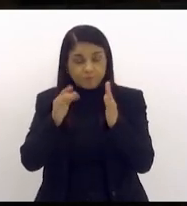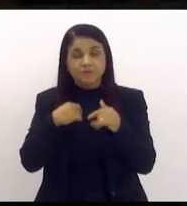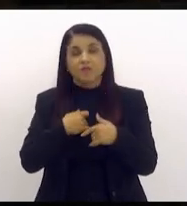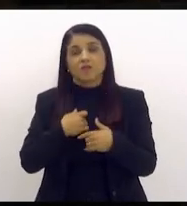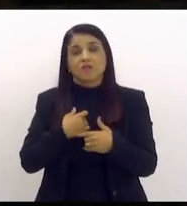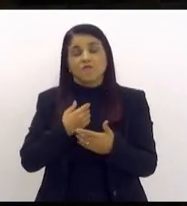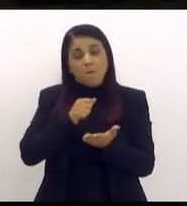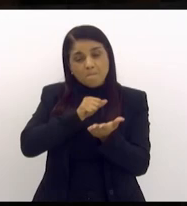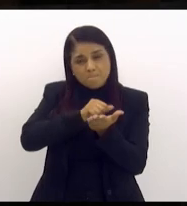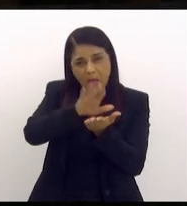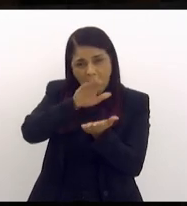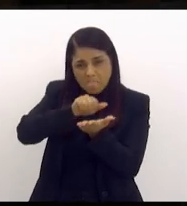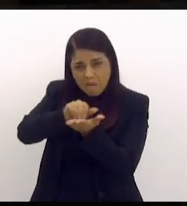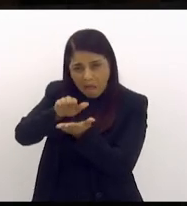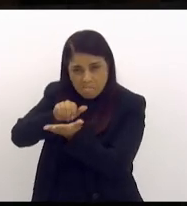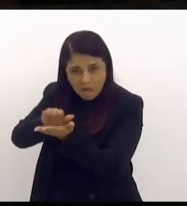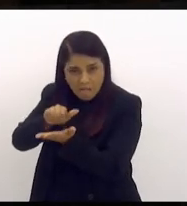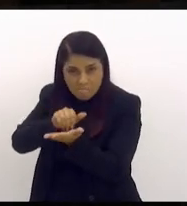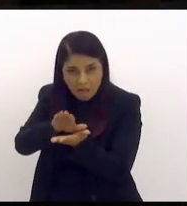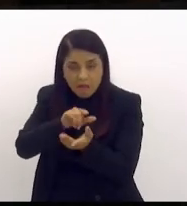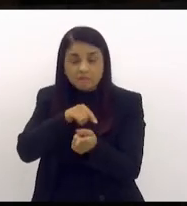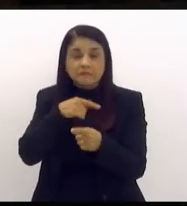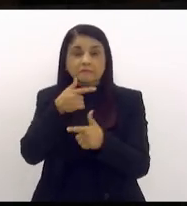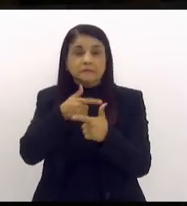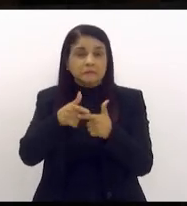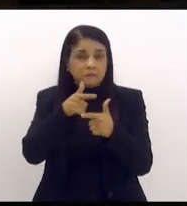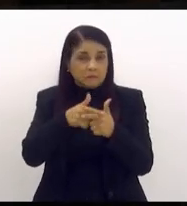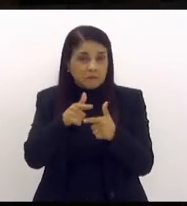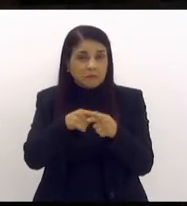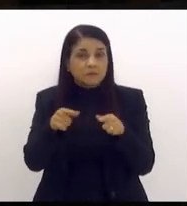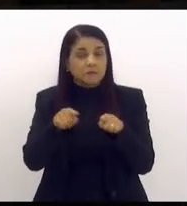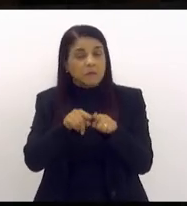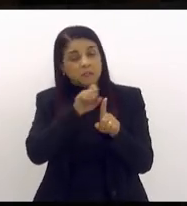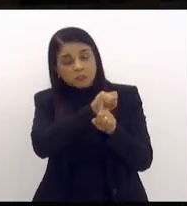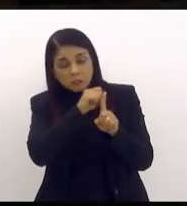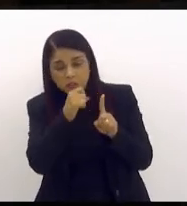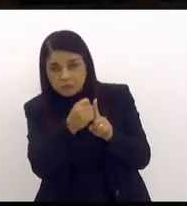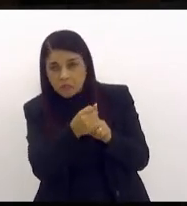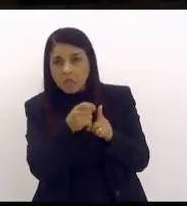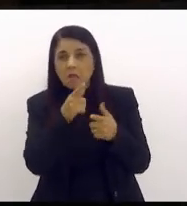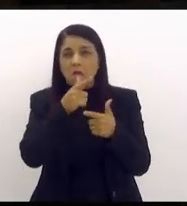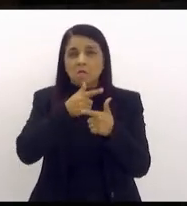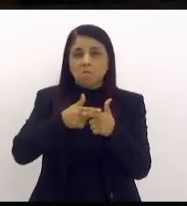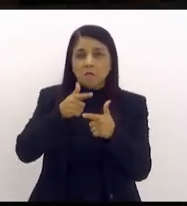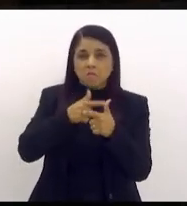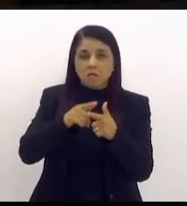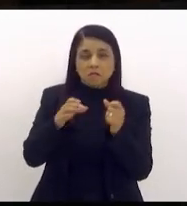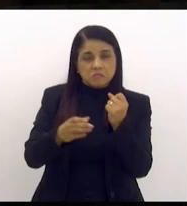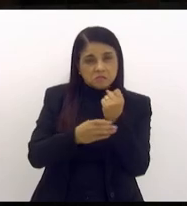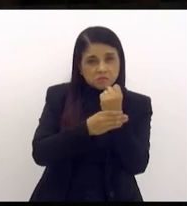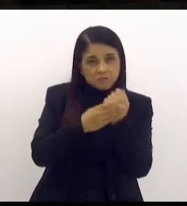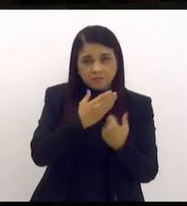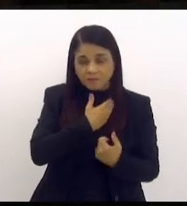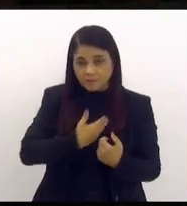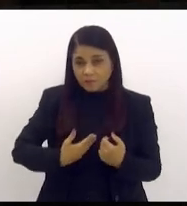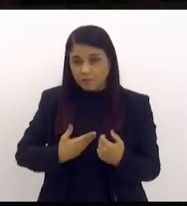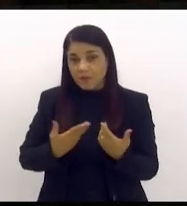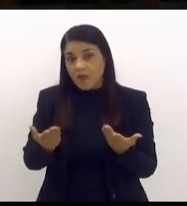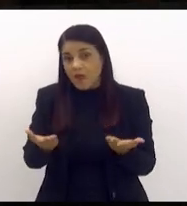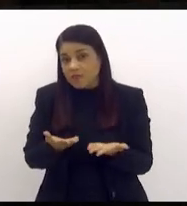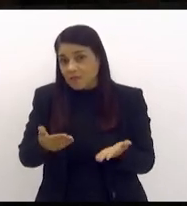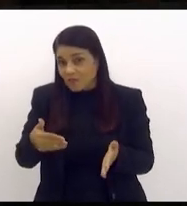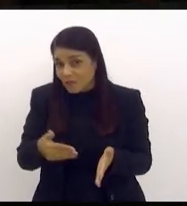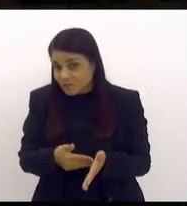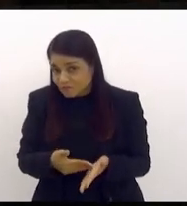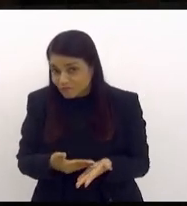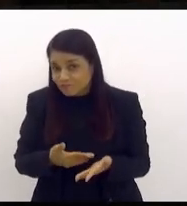desemprego que foi gerado foram os problemas ligados à questão social problemas ligados à segurança pública que até hoje são